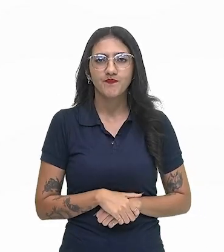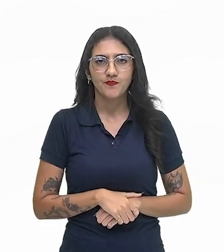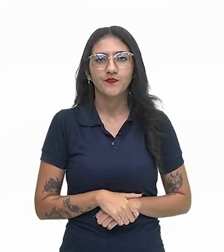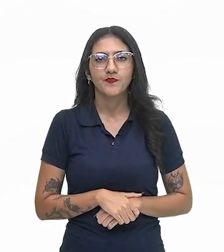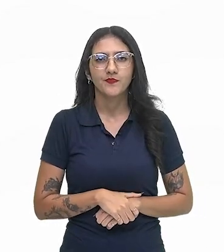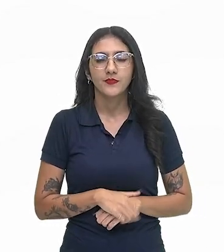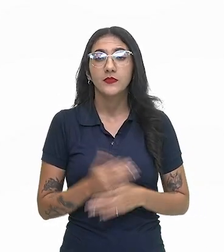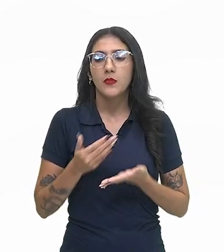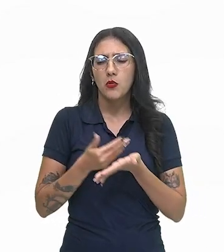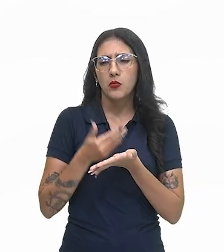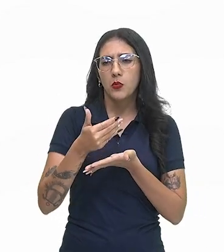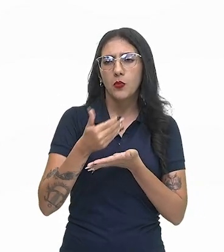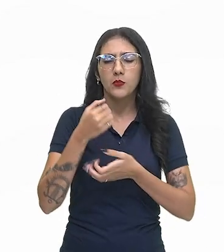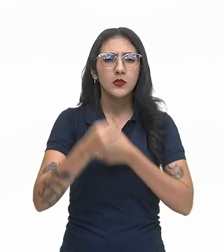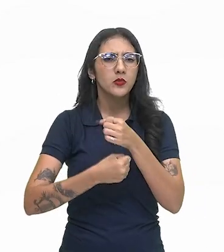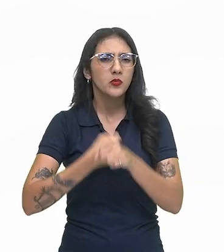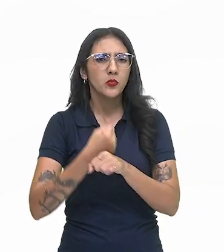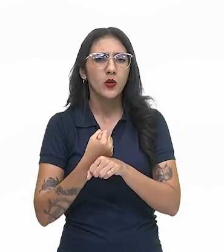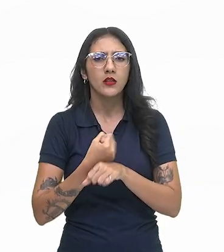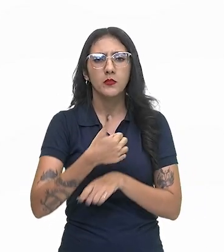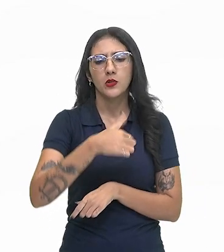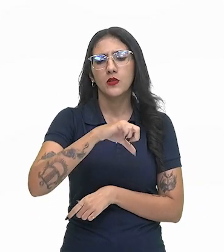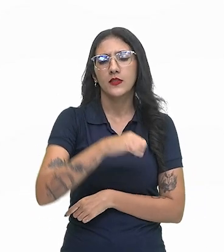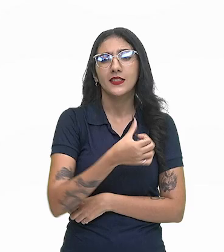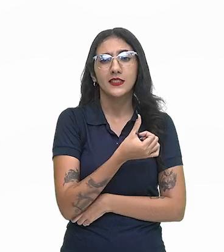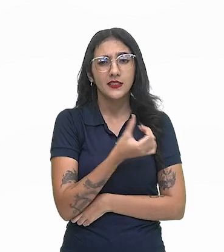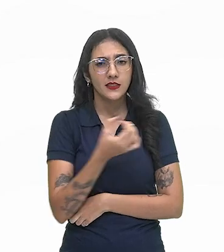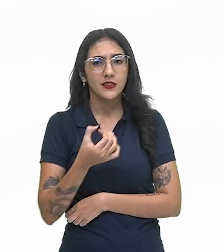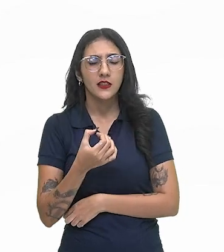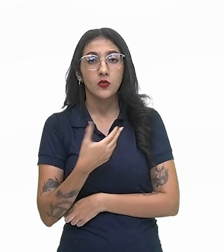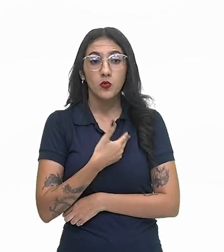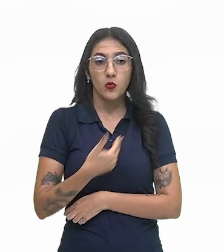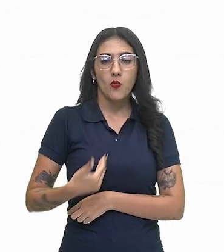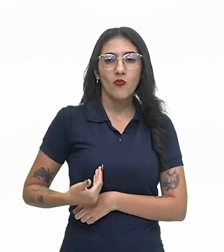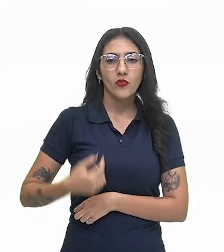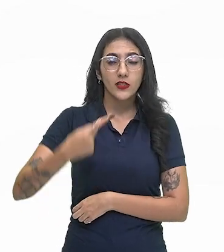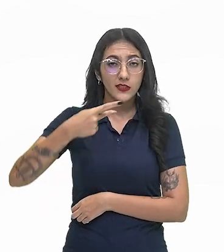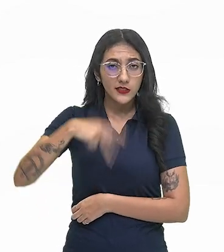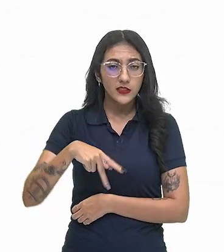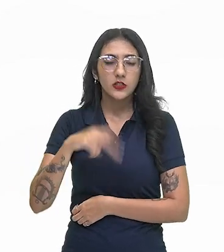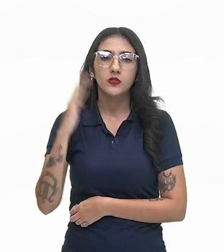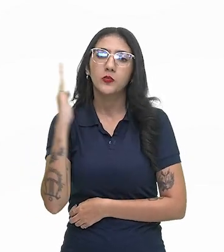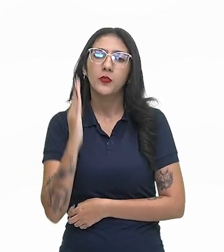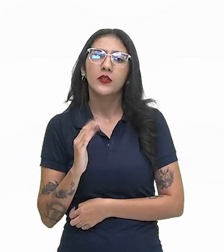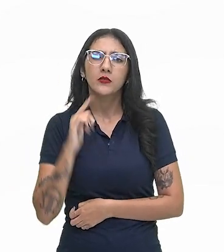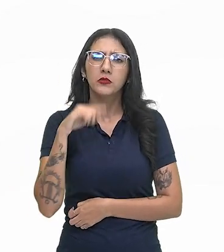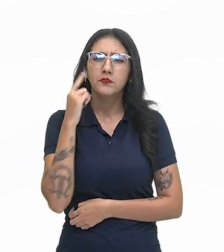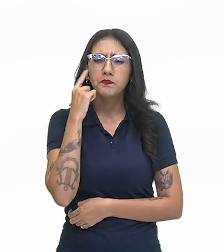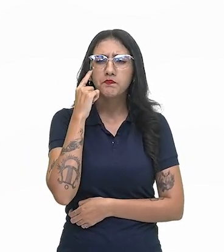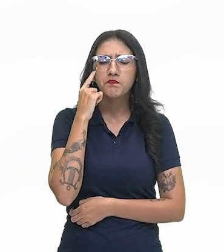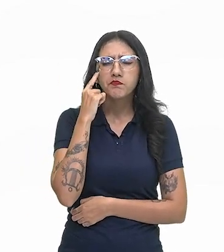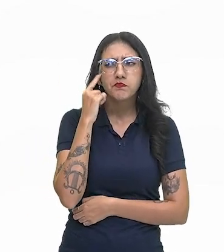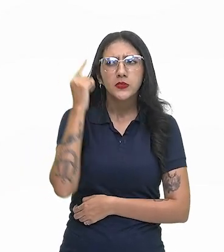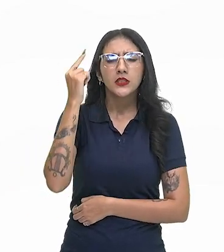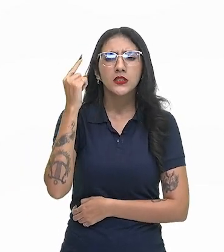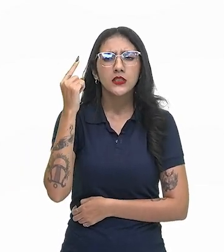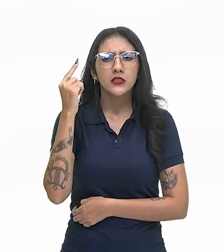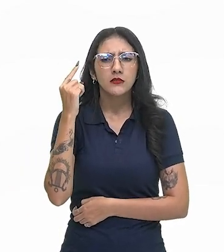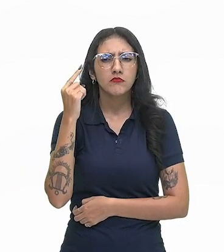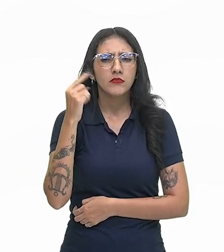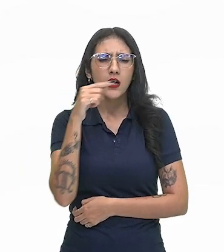de 1960, o governo brasileiro, pensa na Amazônia como